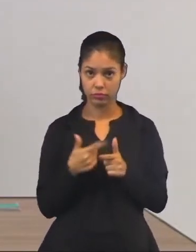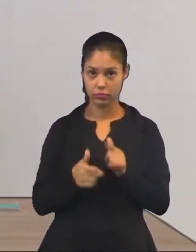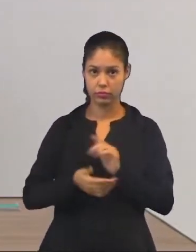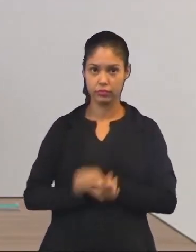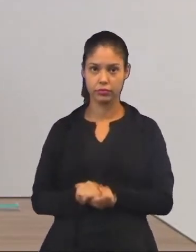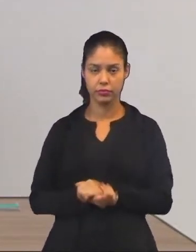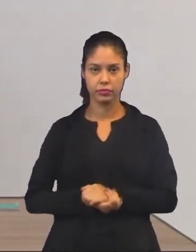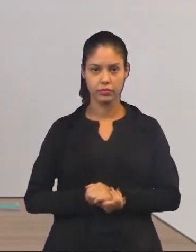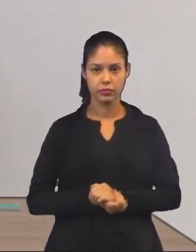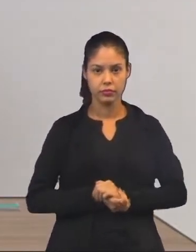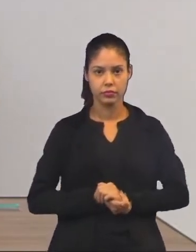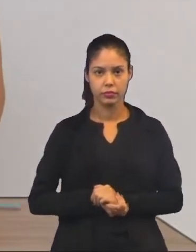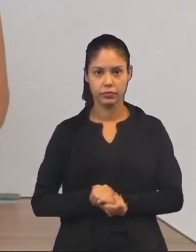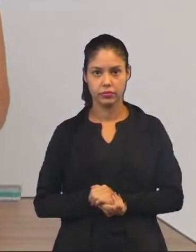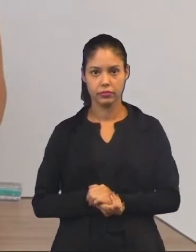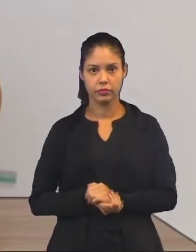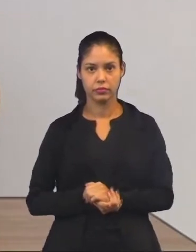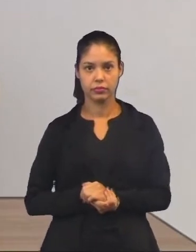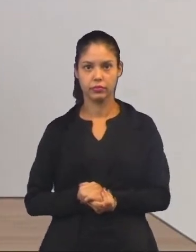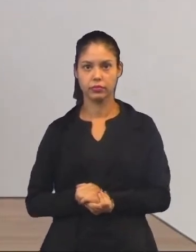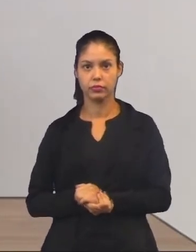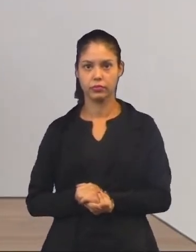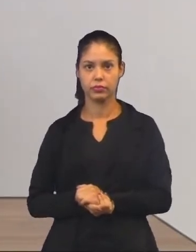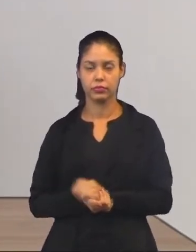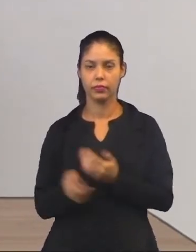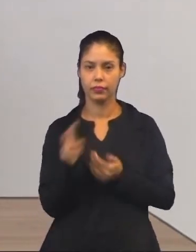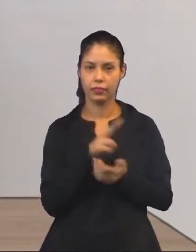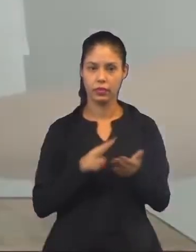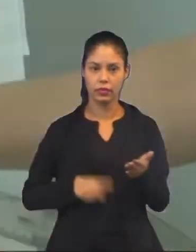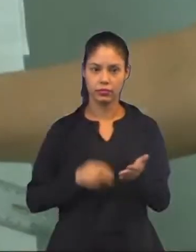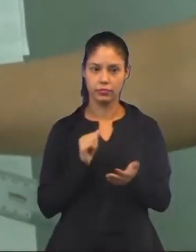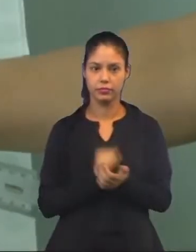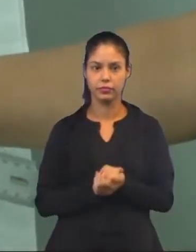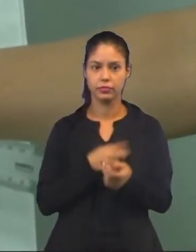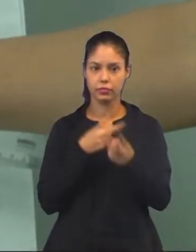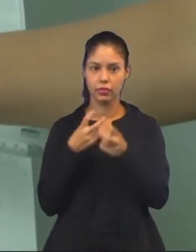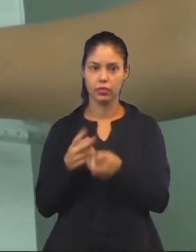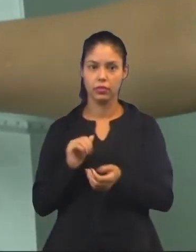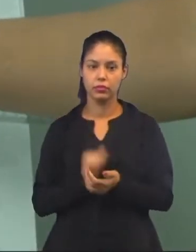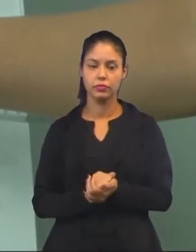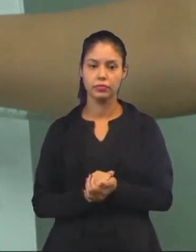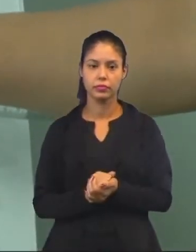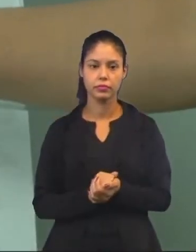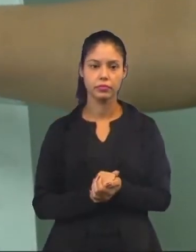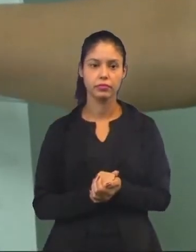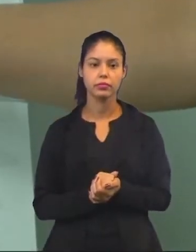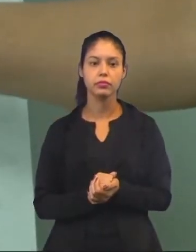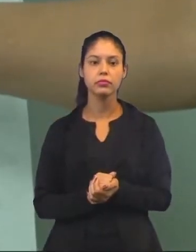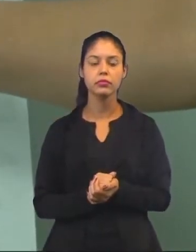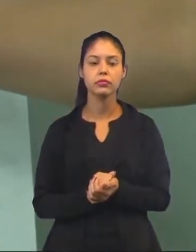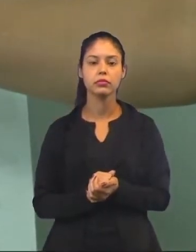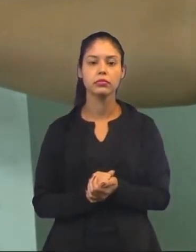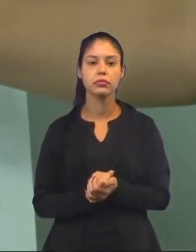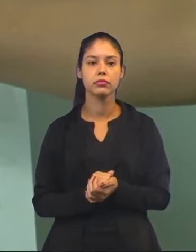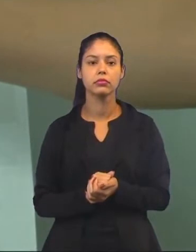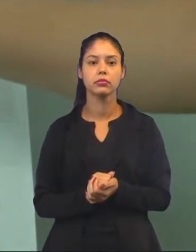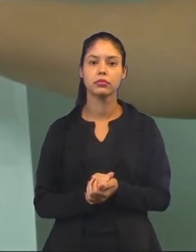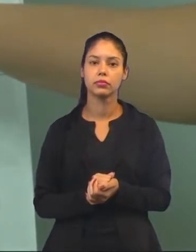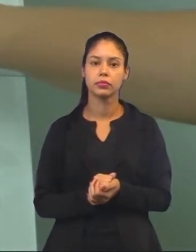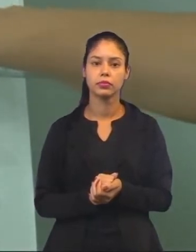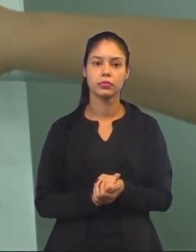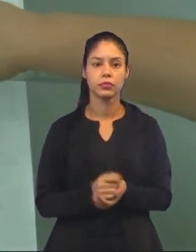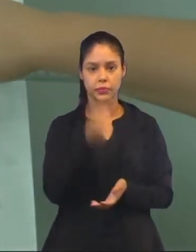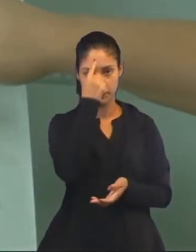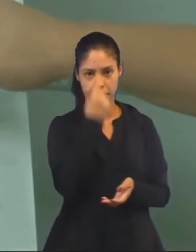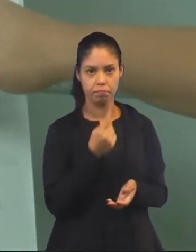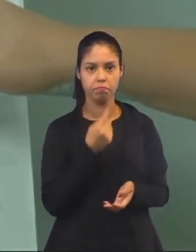situação? Vamos, estão preparados? Então vamos fazer a nossa leitura. Percebam aqui agora o nosso próximo exemplo.